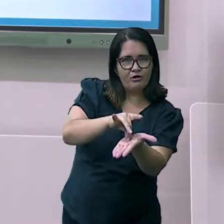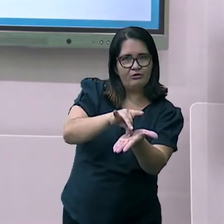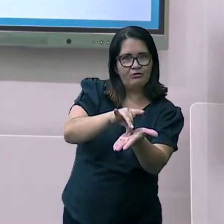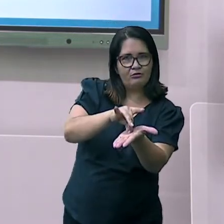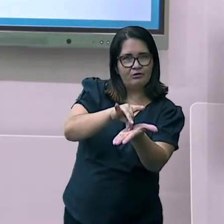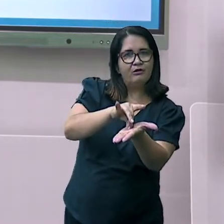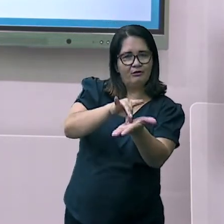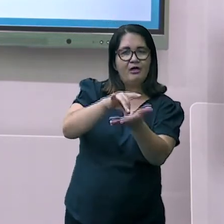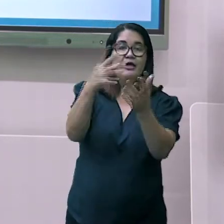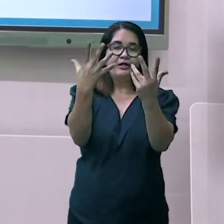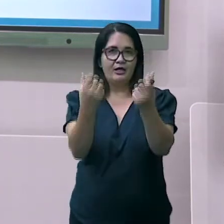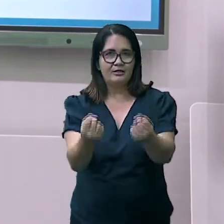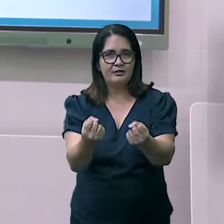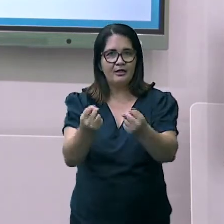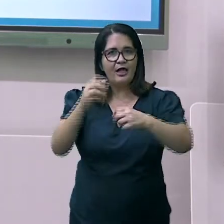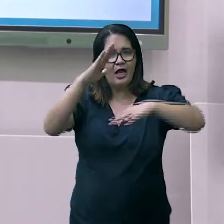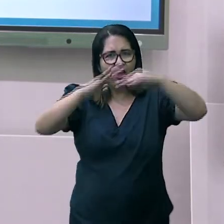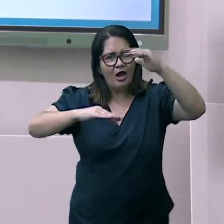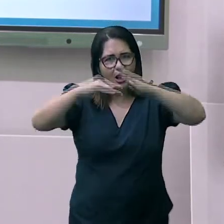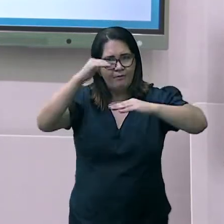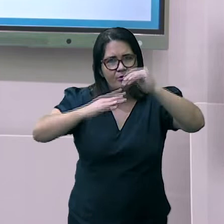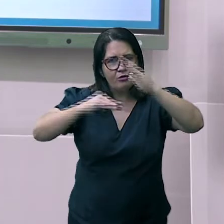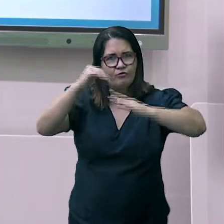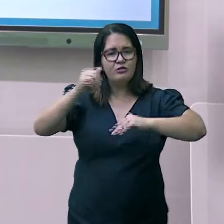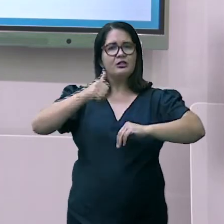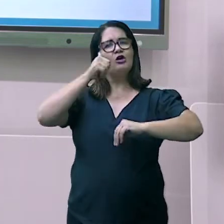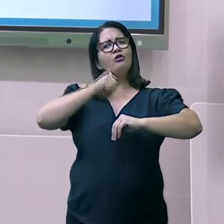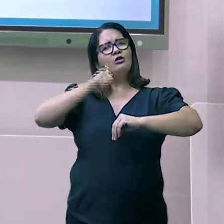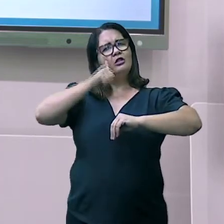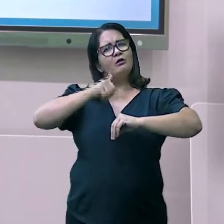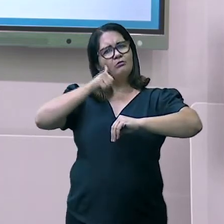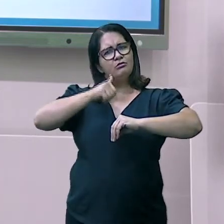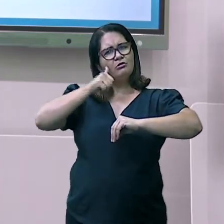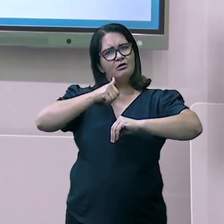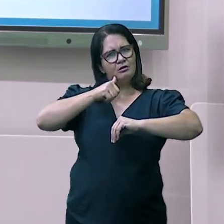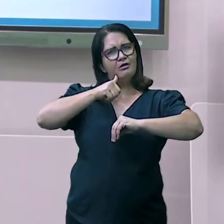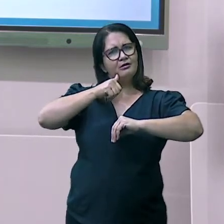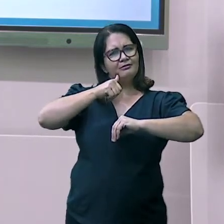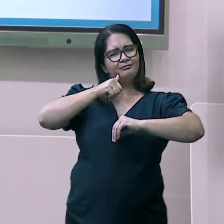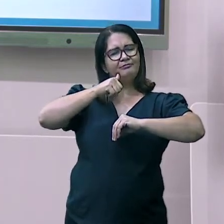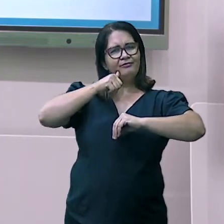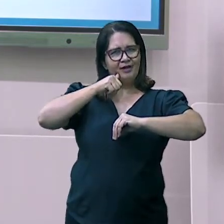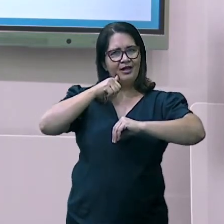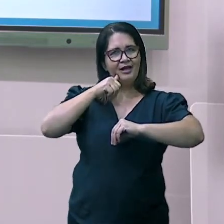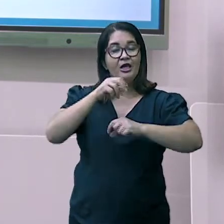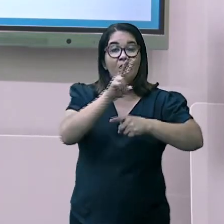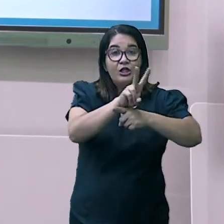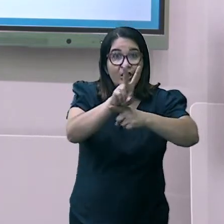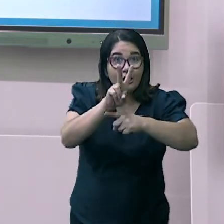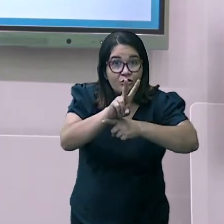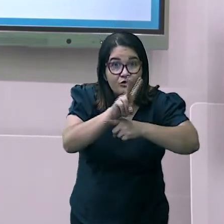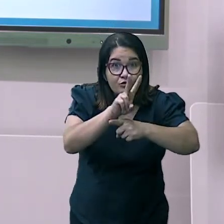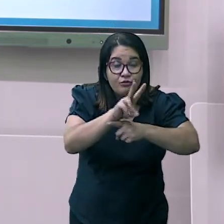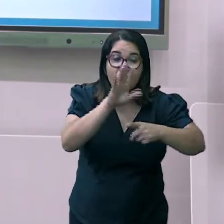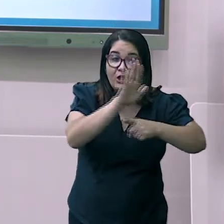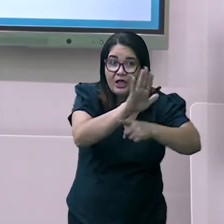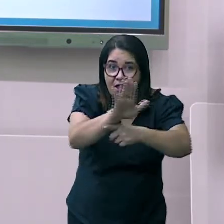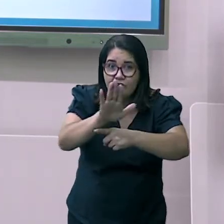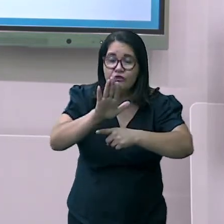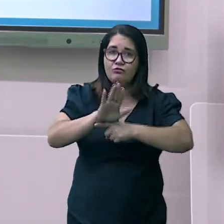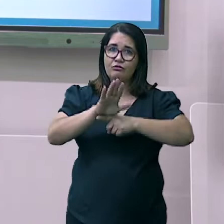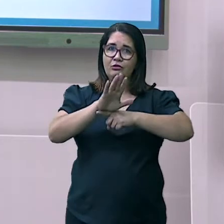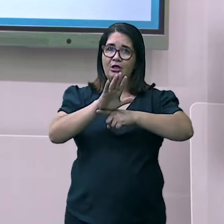saúde, o que vemos hoje com mais frequência são as mulheres ganhando seus bebês em